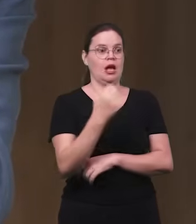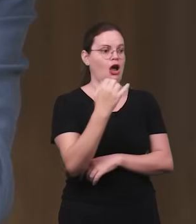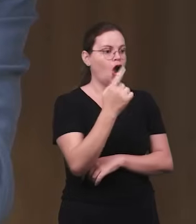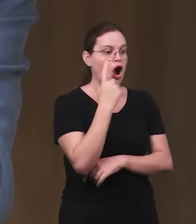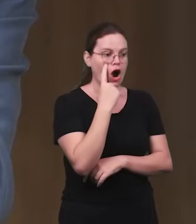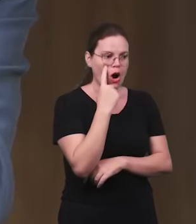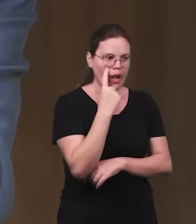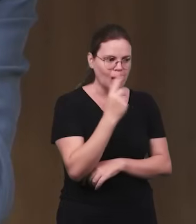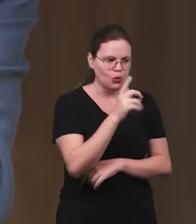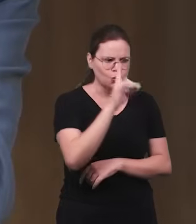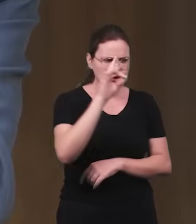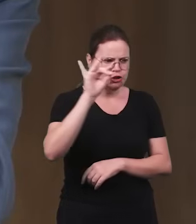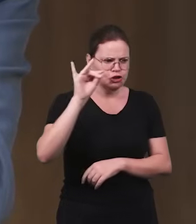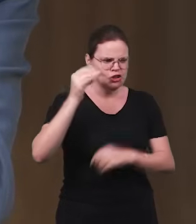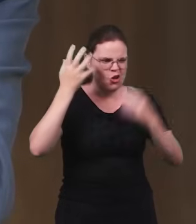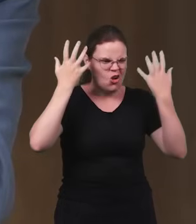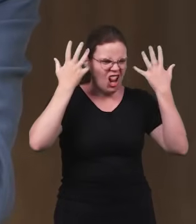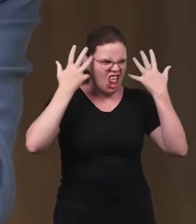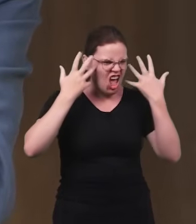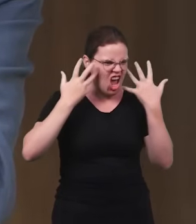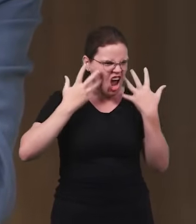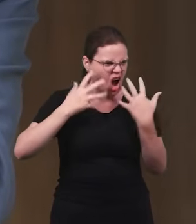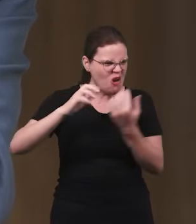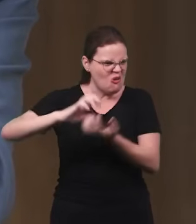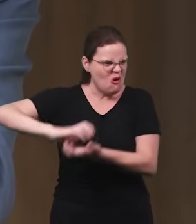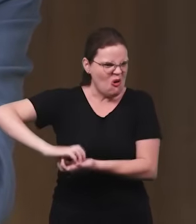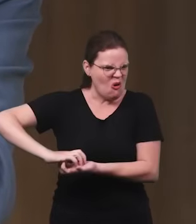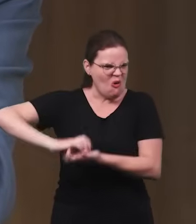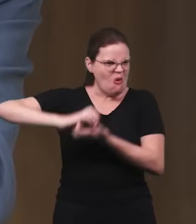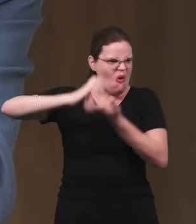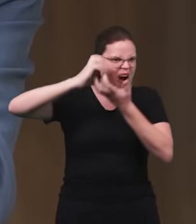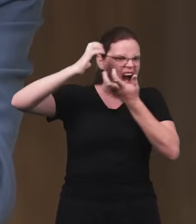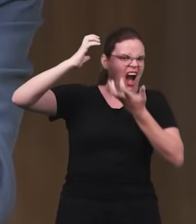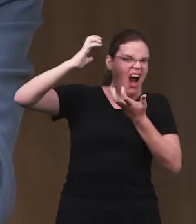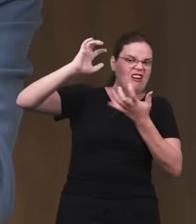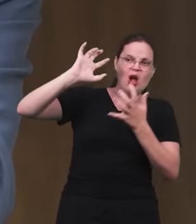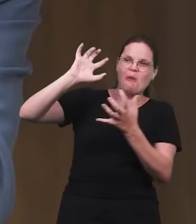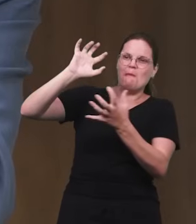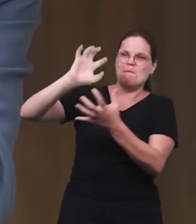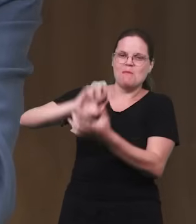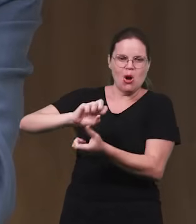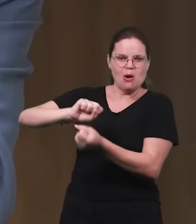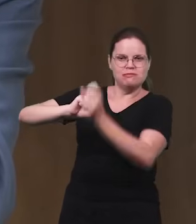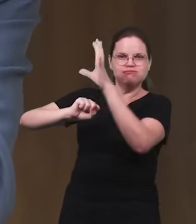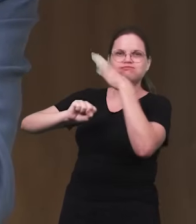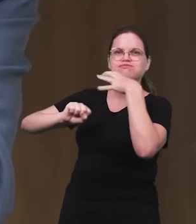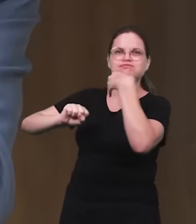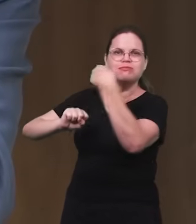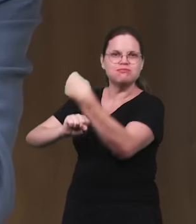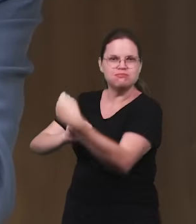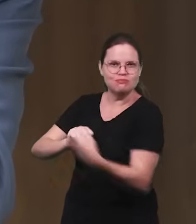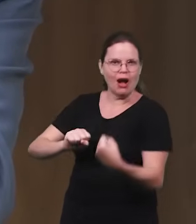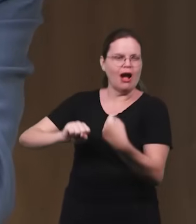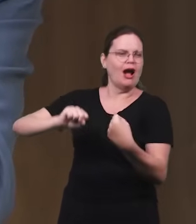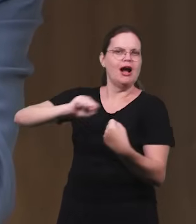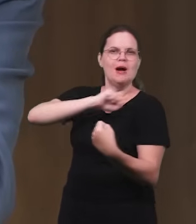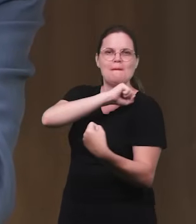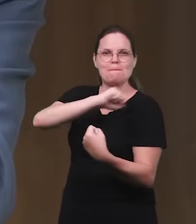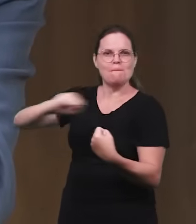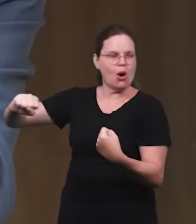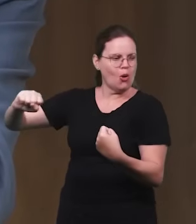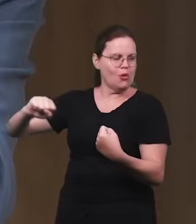vez um leão veio, uma vez veio um urso. Olha, eu estava lá e me chamaram, você vai tocar para o rei